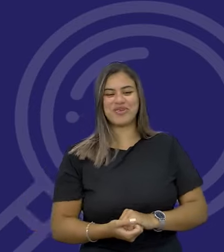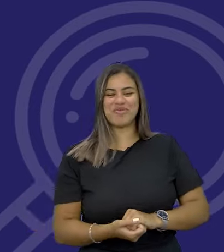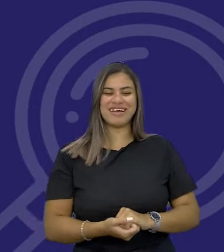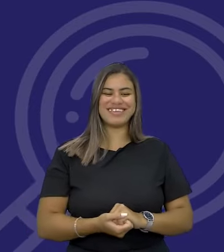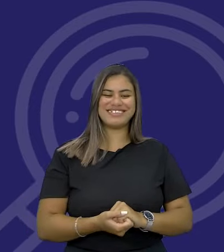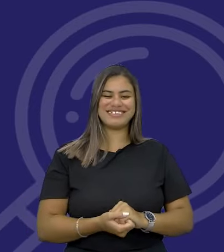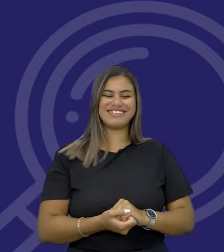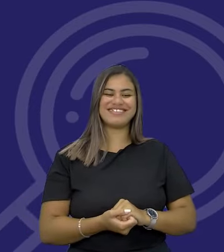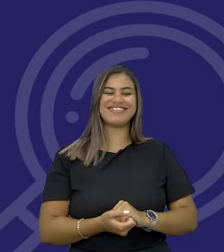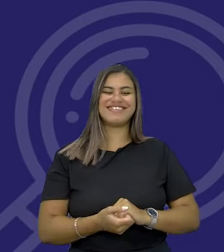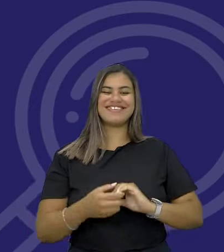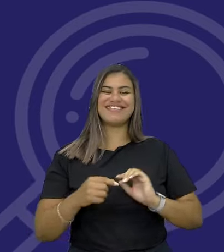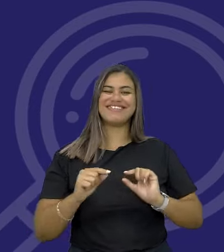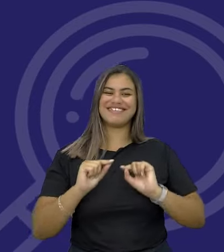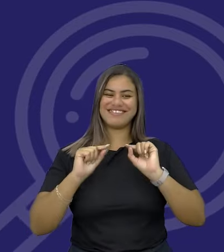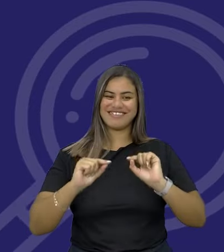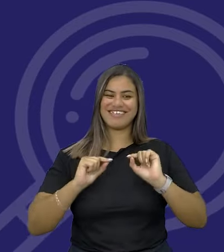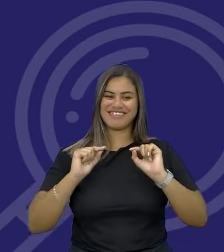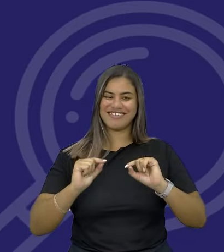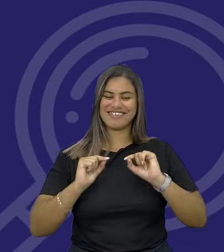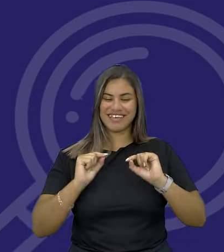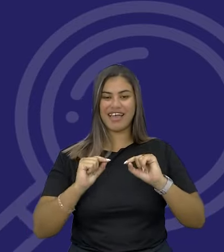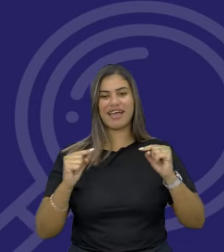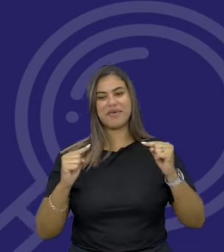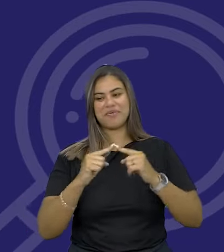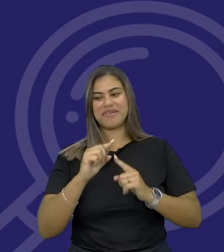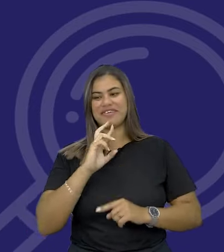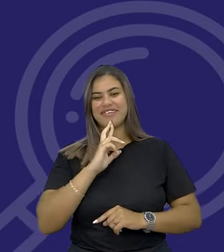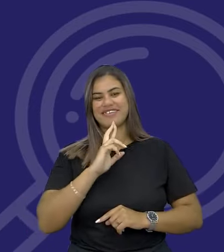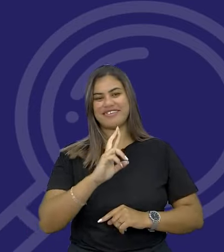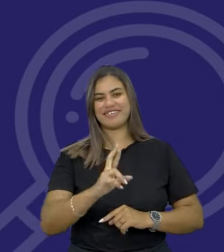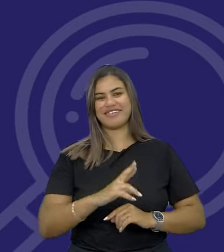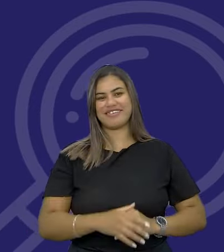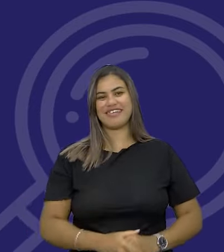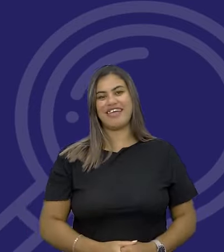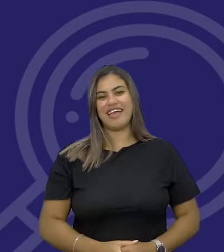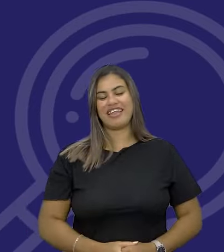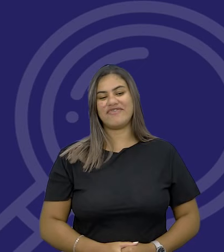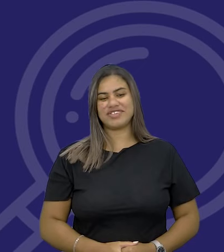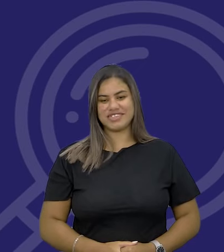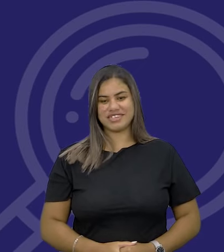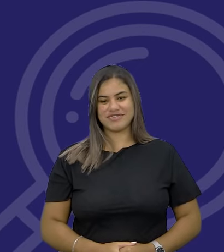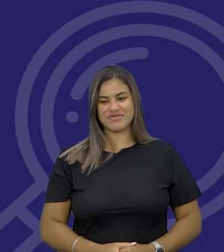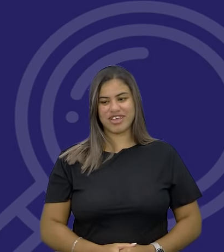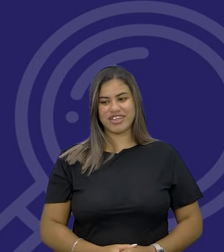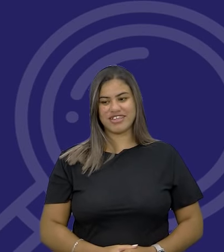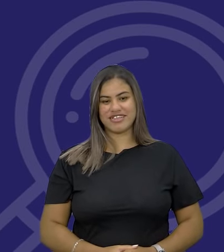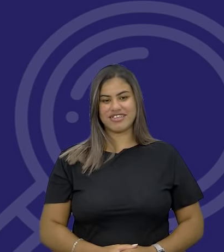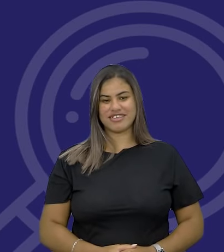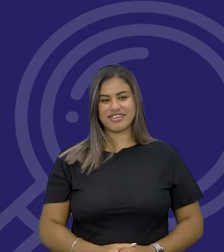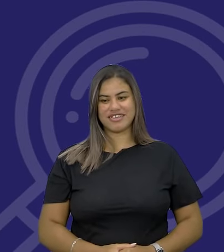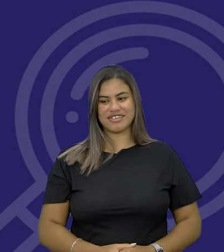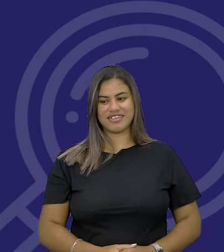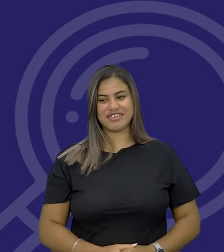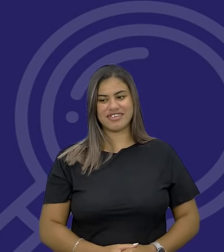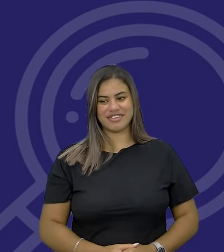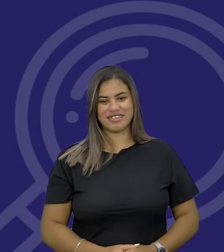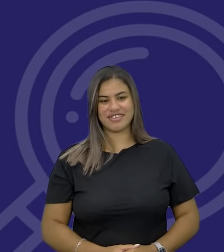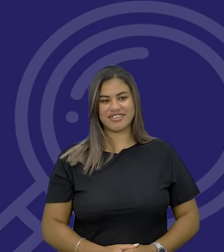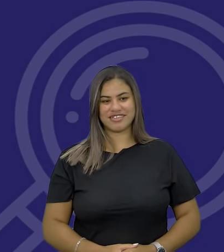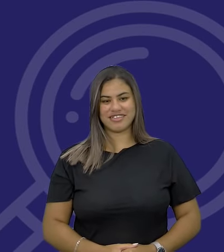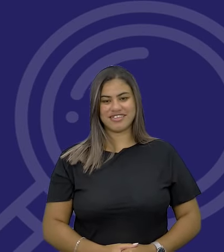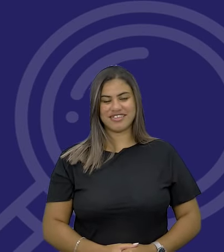toda a classe, chegar a um consenso sobre o resultado correto. Correto? Próximo slide, por favor.